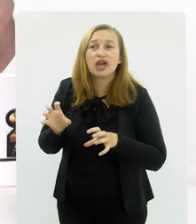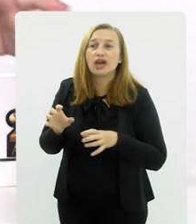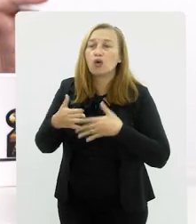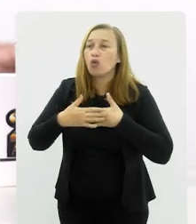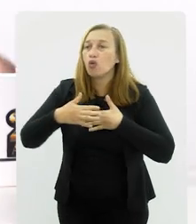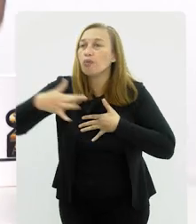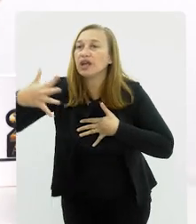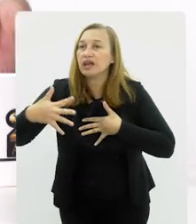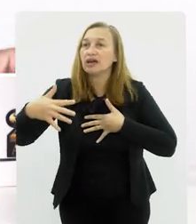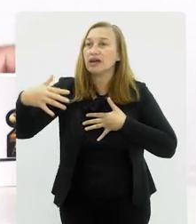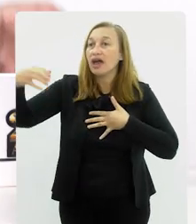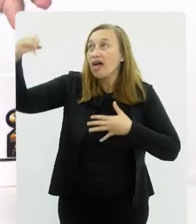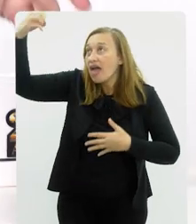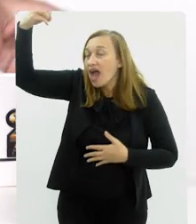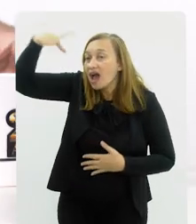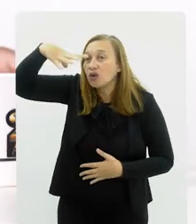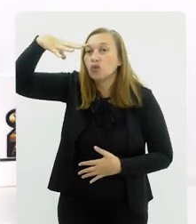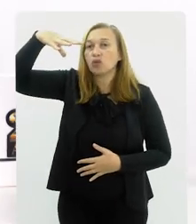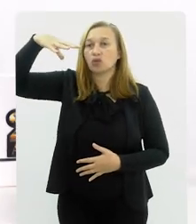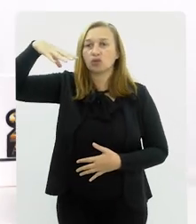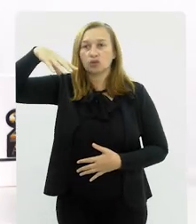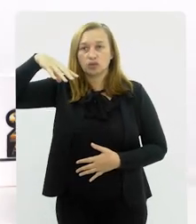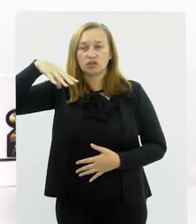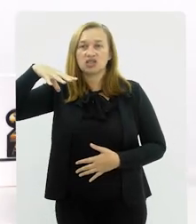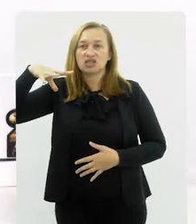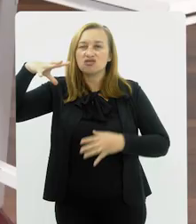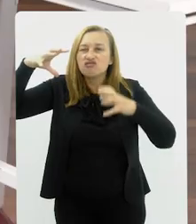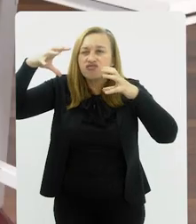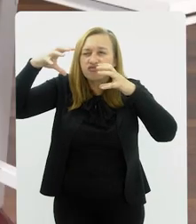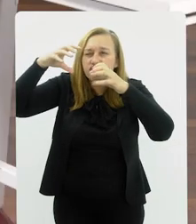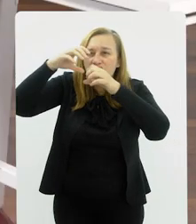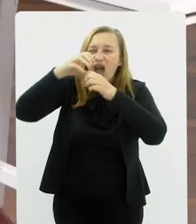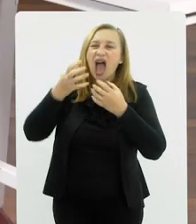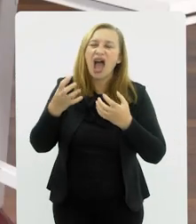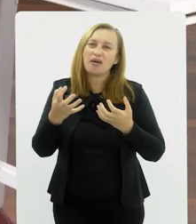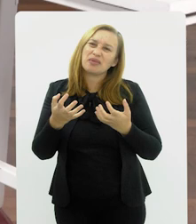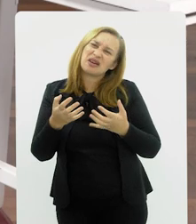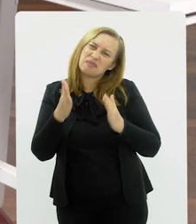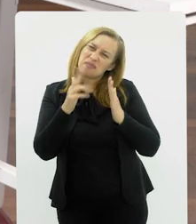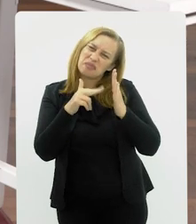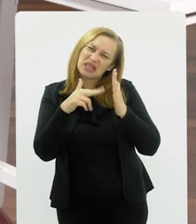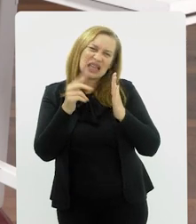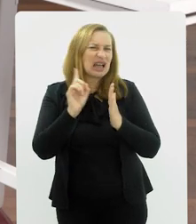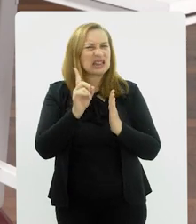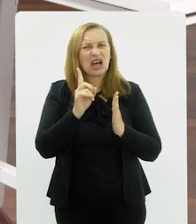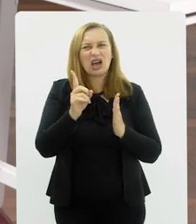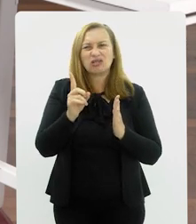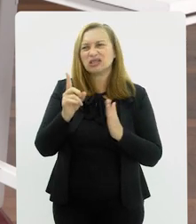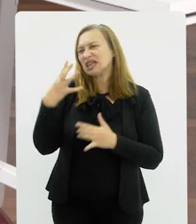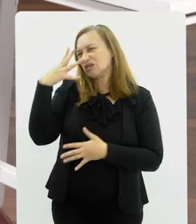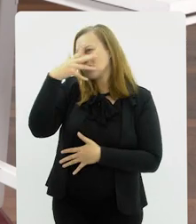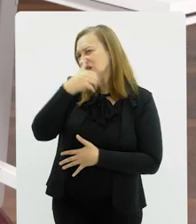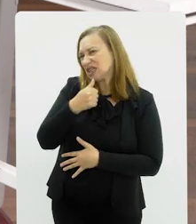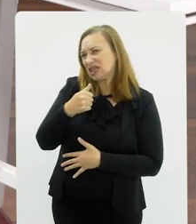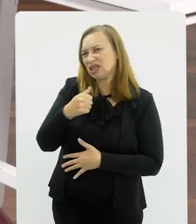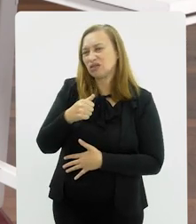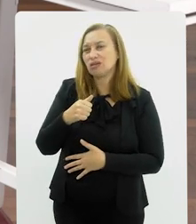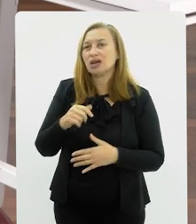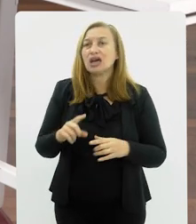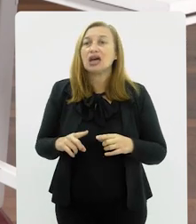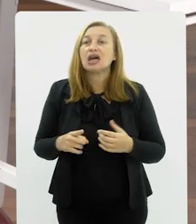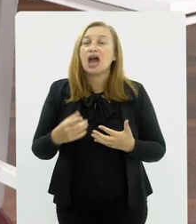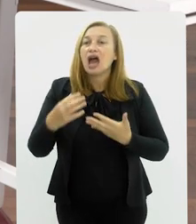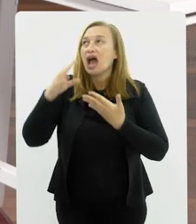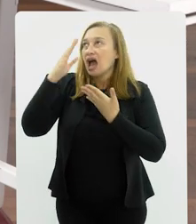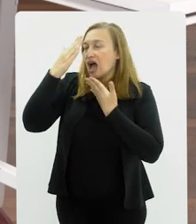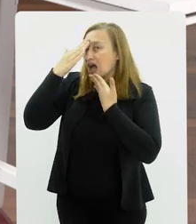Não, mas a gente precisa, não, mas não, o brilho quem vai dar vai ser a luz, cara. Eu vou dar uma discussão aqui, vou envelhecer. Não, vai... mas tá tão bonito, você vai pintar isso? Eu vou envelhecer aqui. Mas não, é